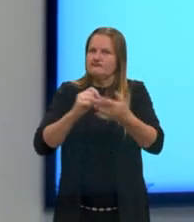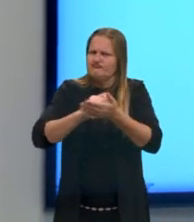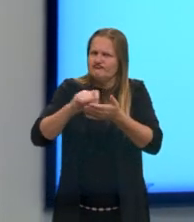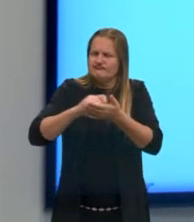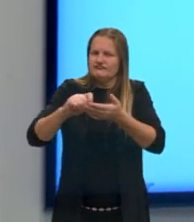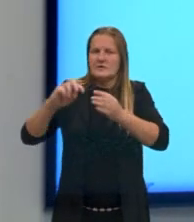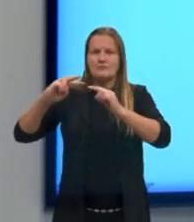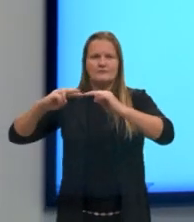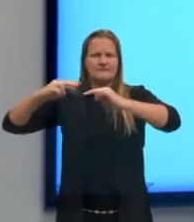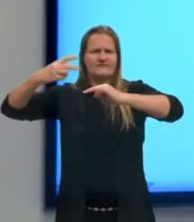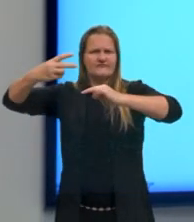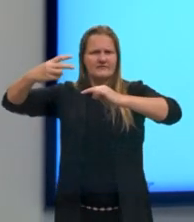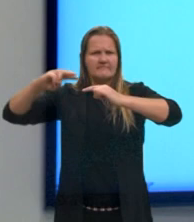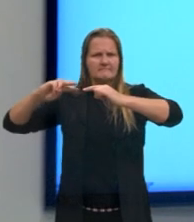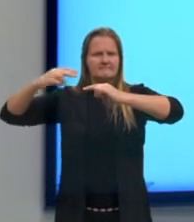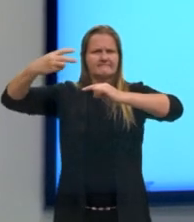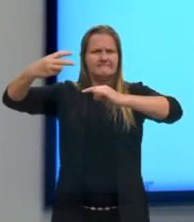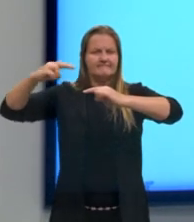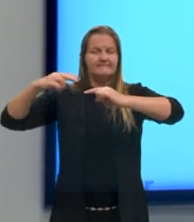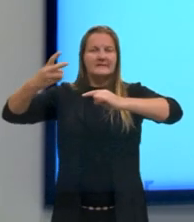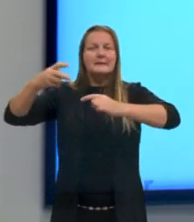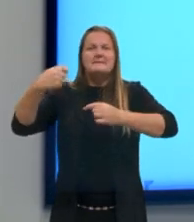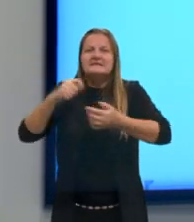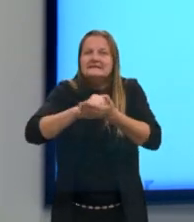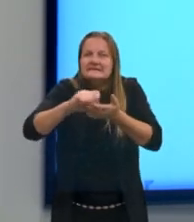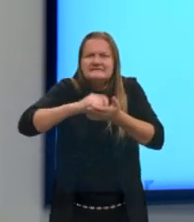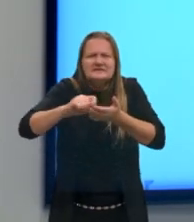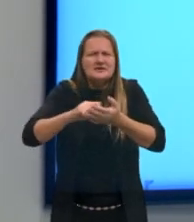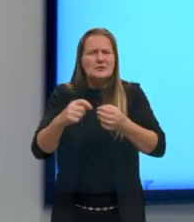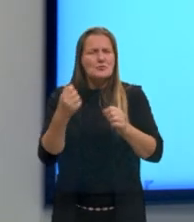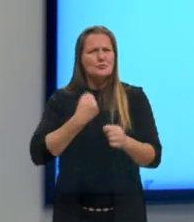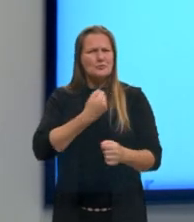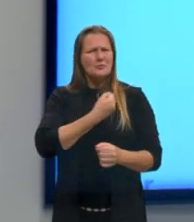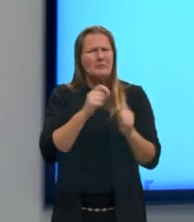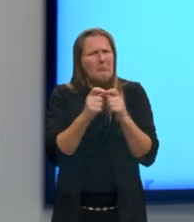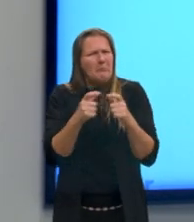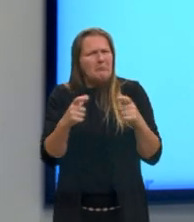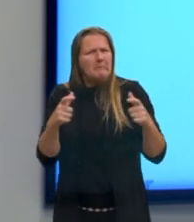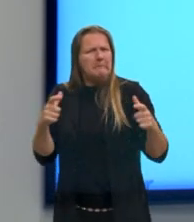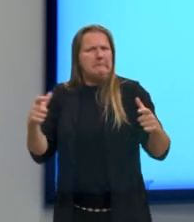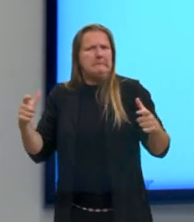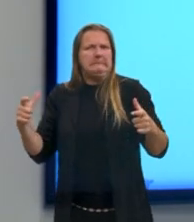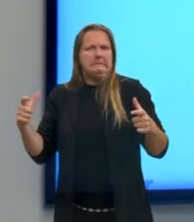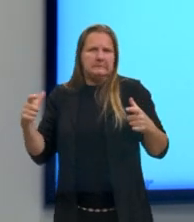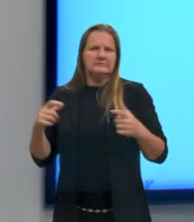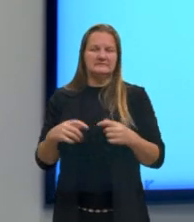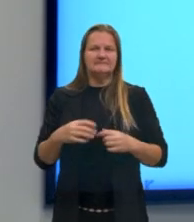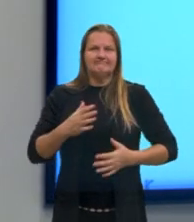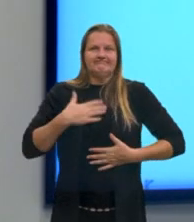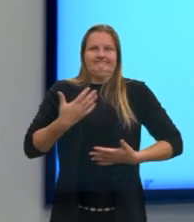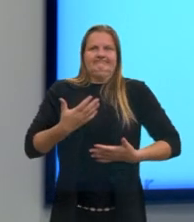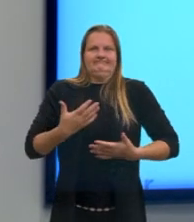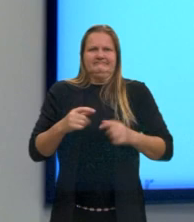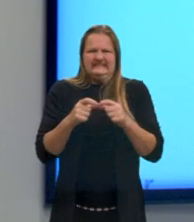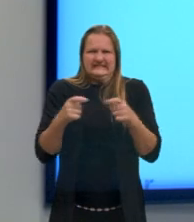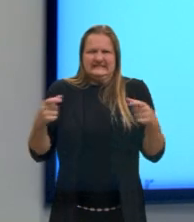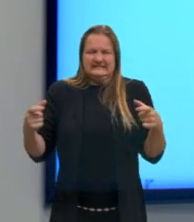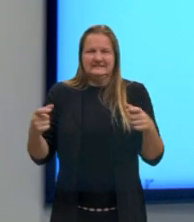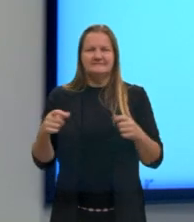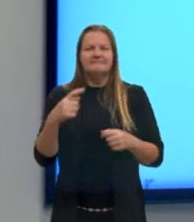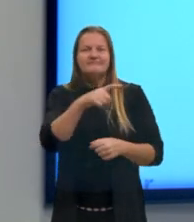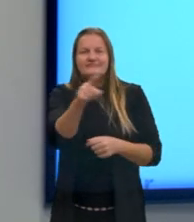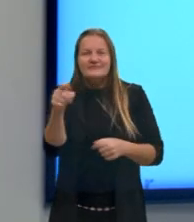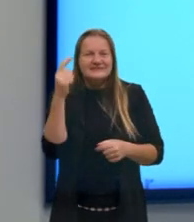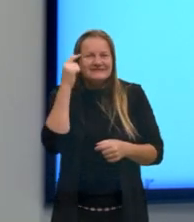com essa potência aqui a gente tem que escrever o número desse tamanho todo aqui né ele fica gigante e para